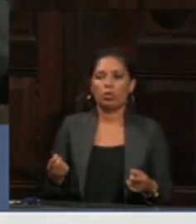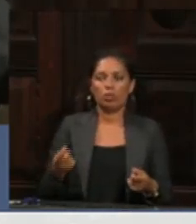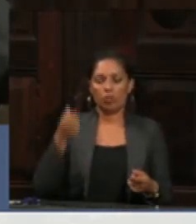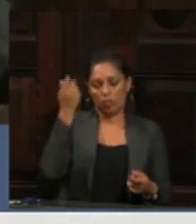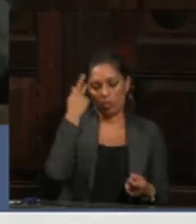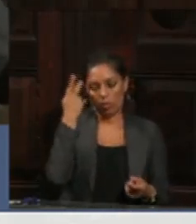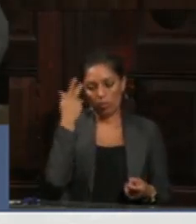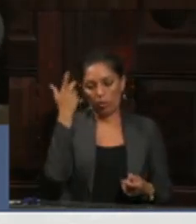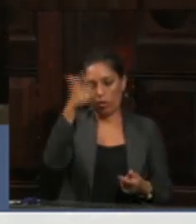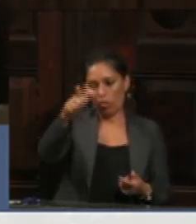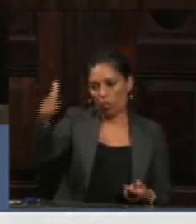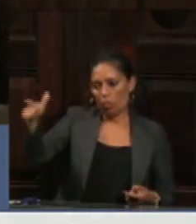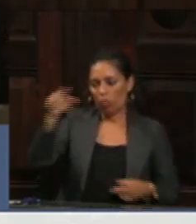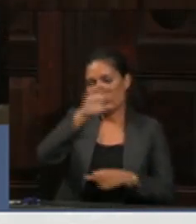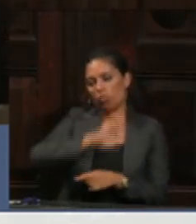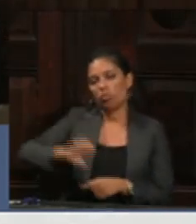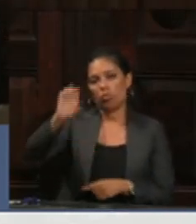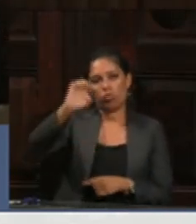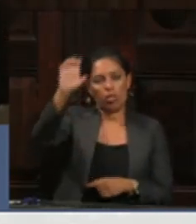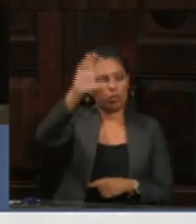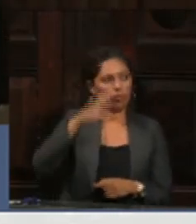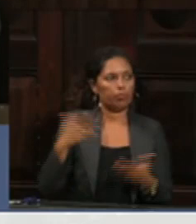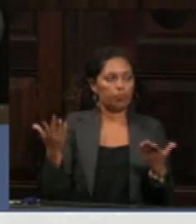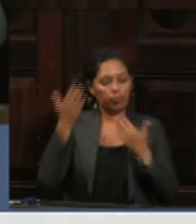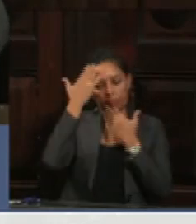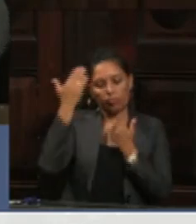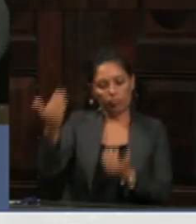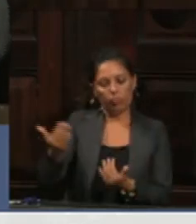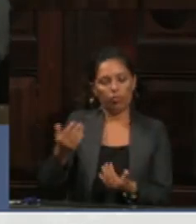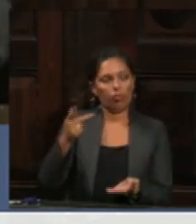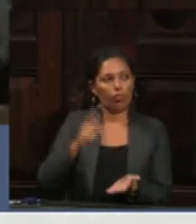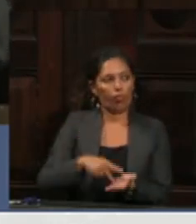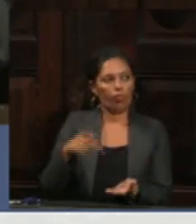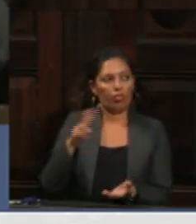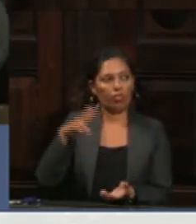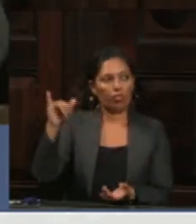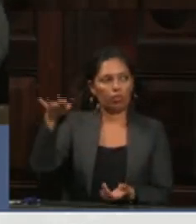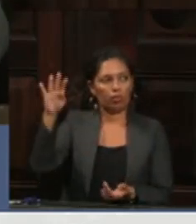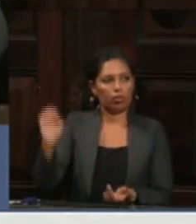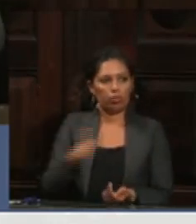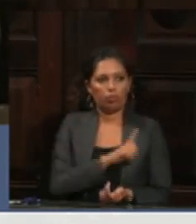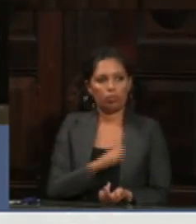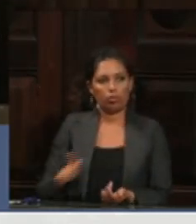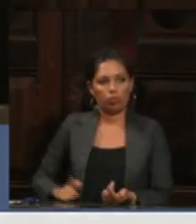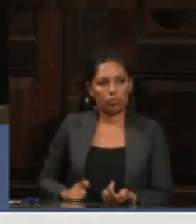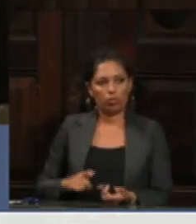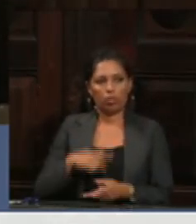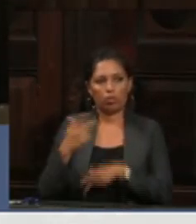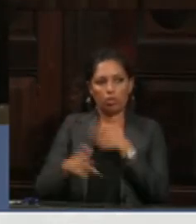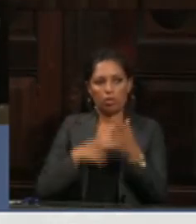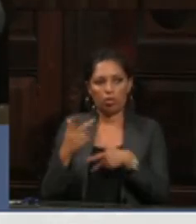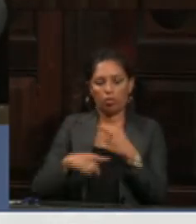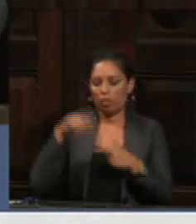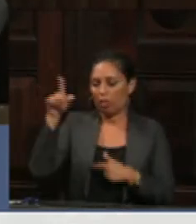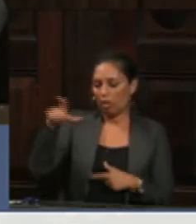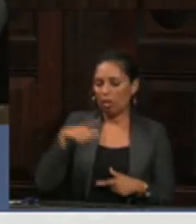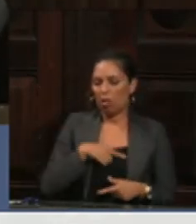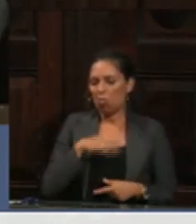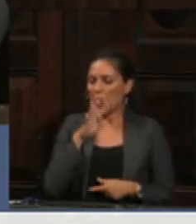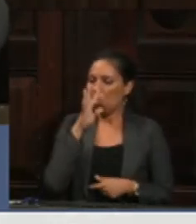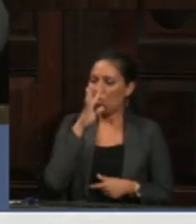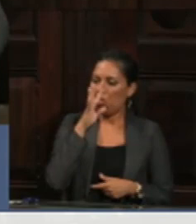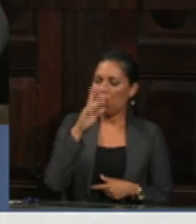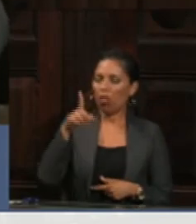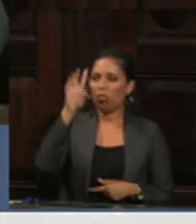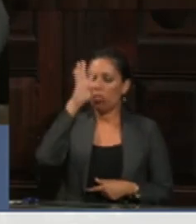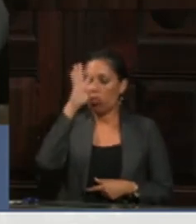para encerrar, senhor presidente, eu quero agradecer aqui realmente o vice-governador, dizer que ele tem me surpreendido a